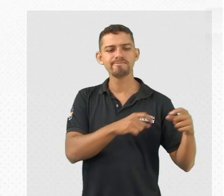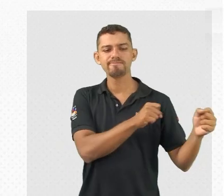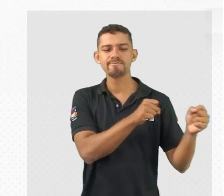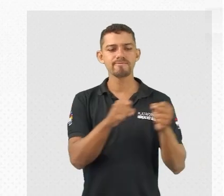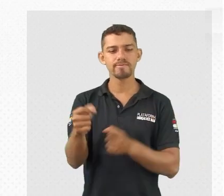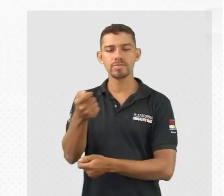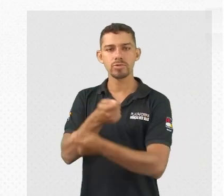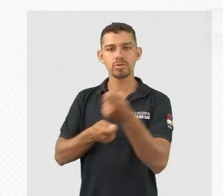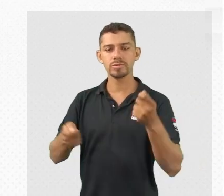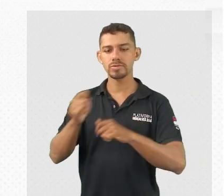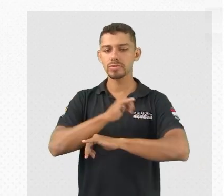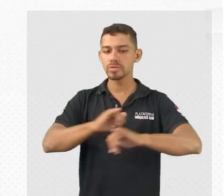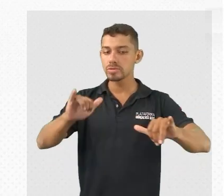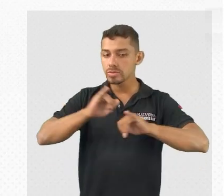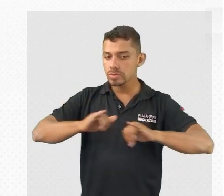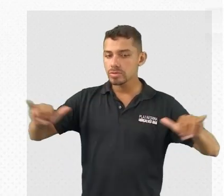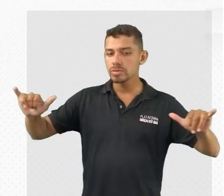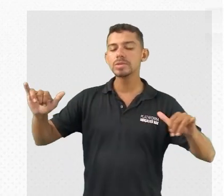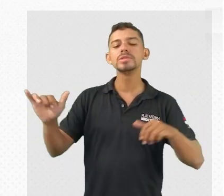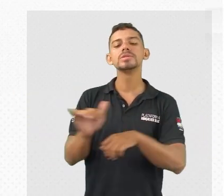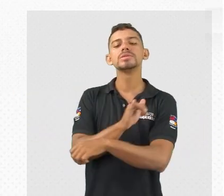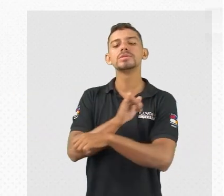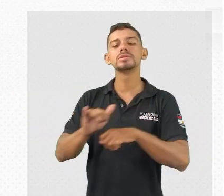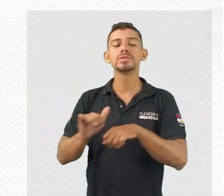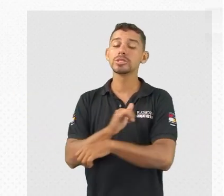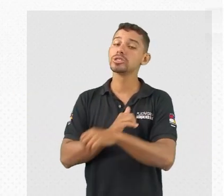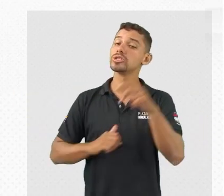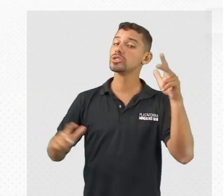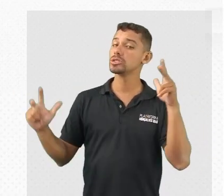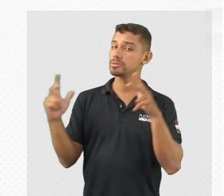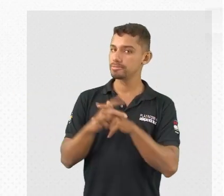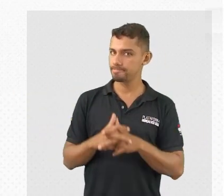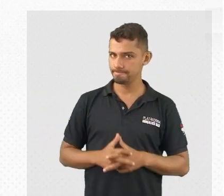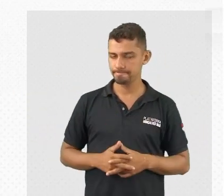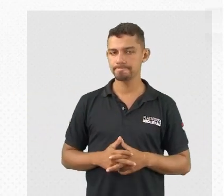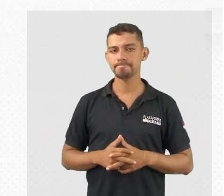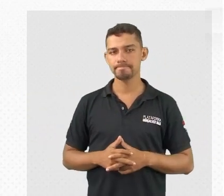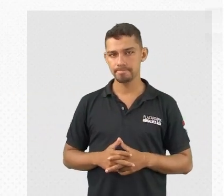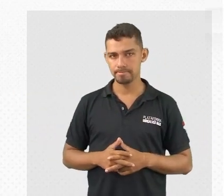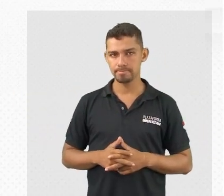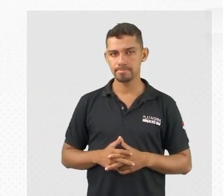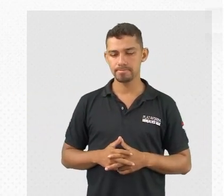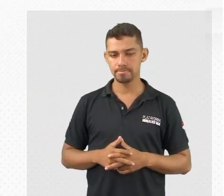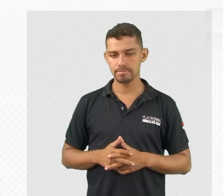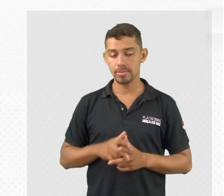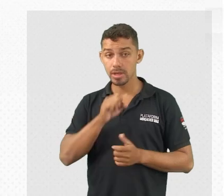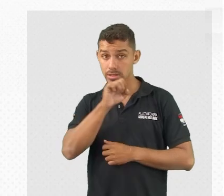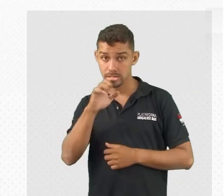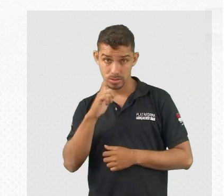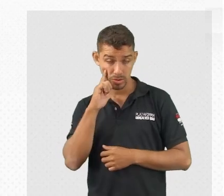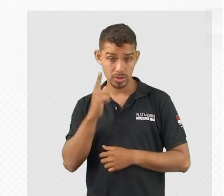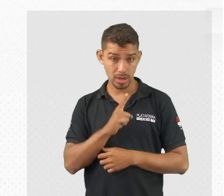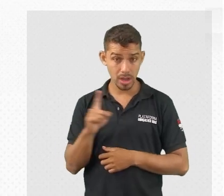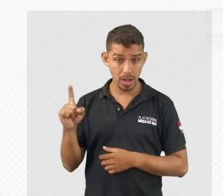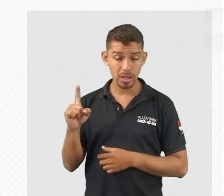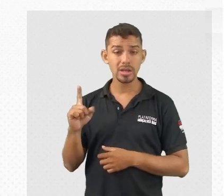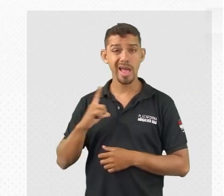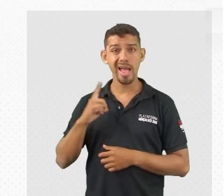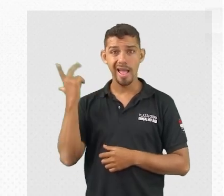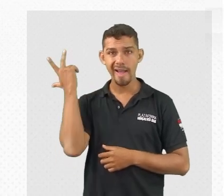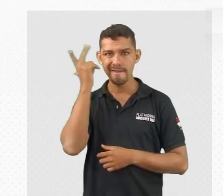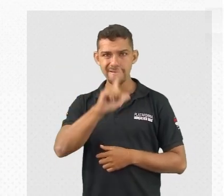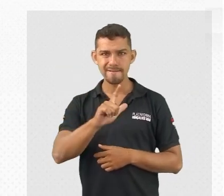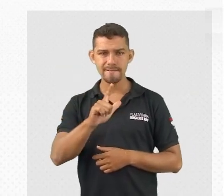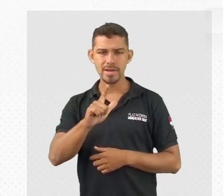tomando o controle da informação, um fator estratégico nos conflitos. E aí, se o que está em jogo é